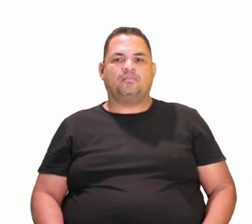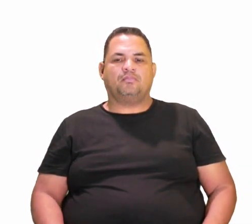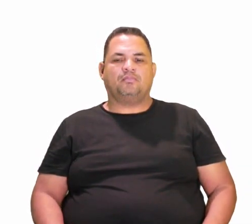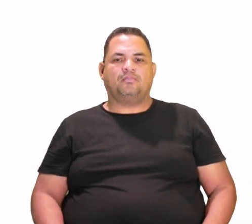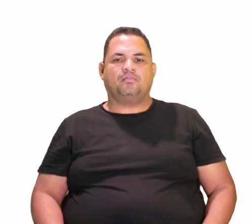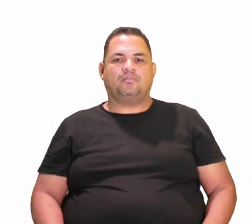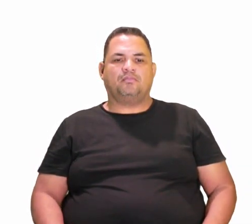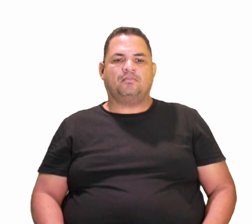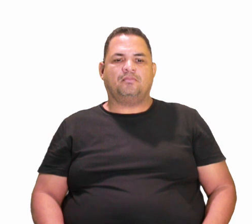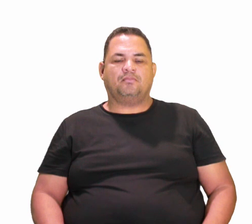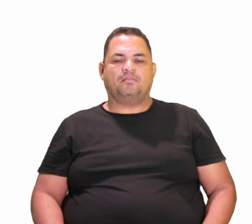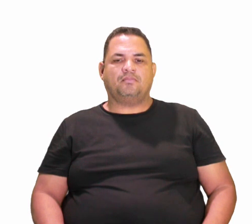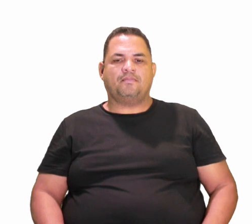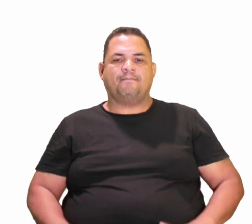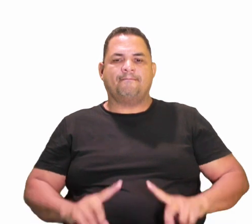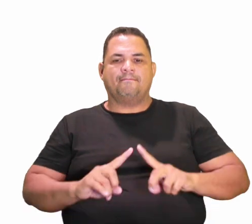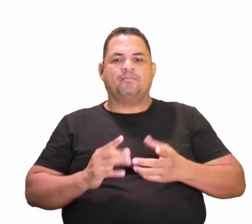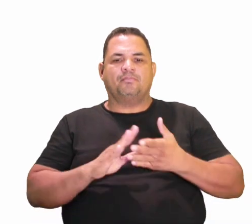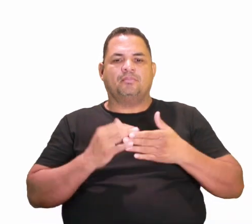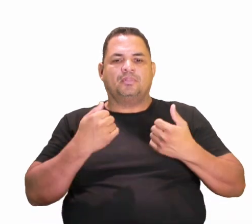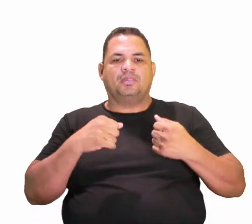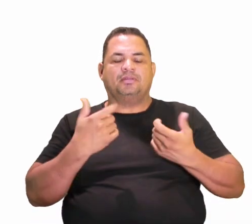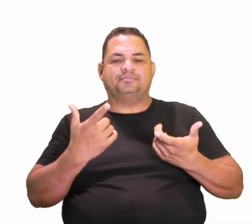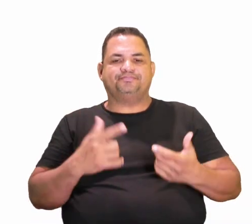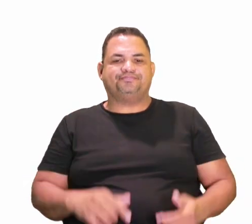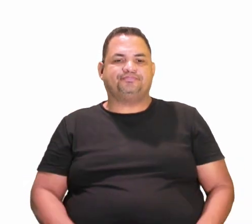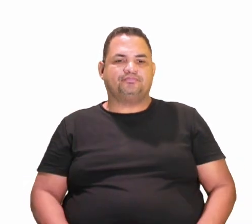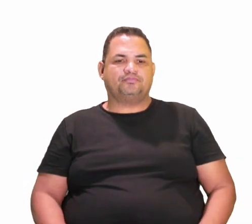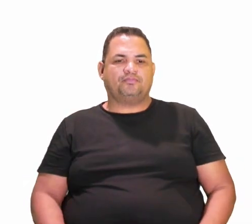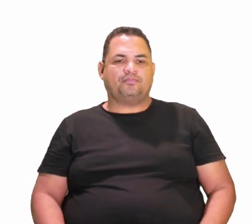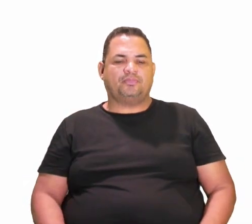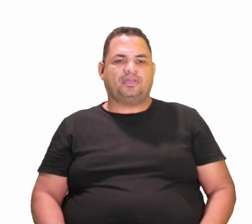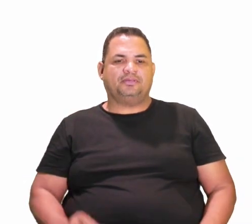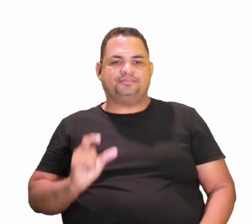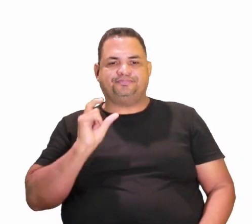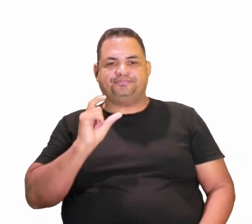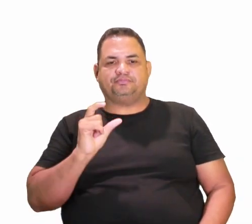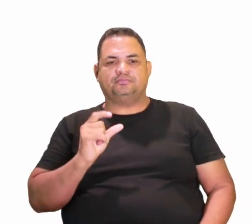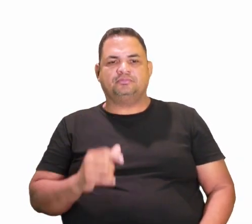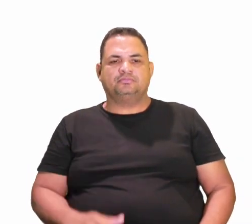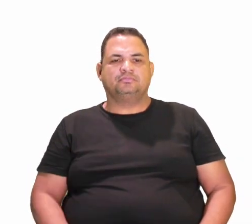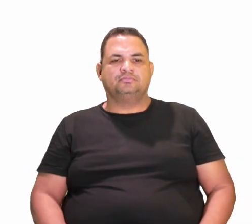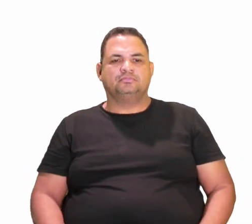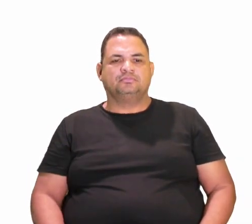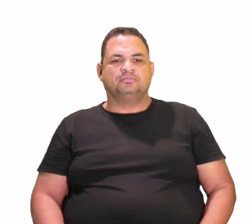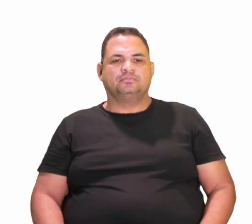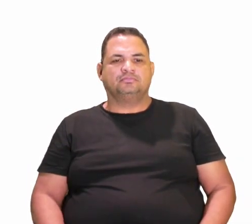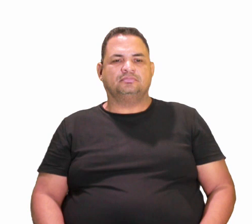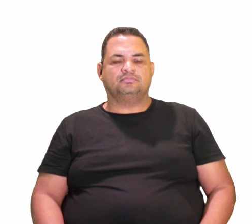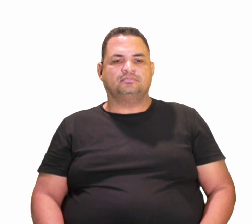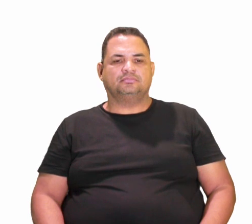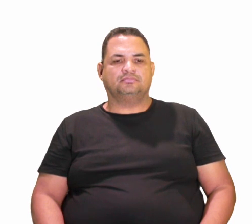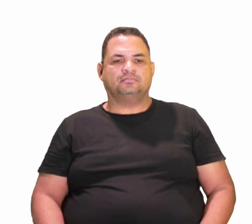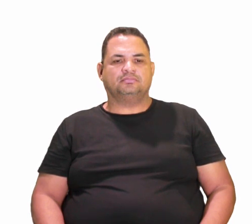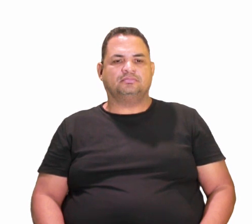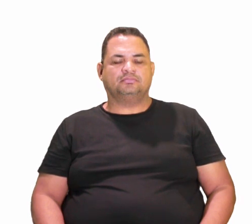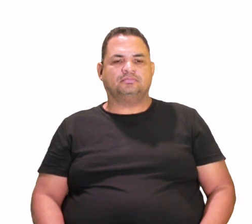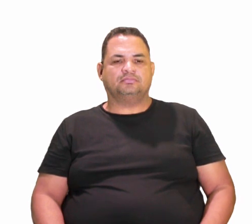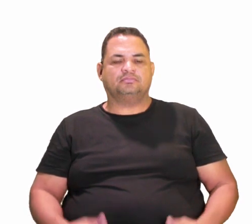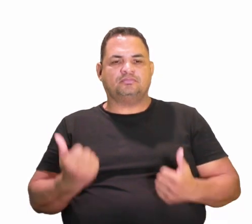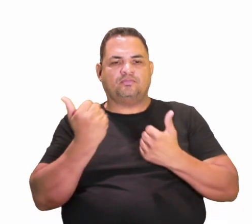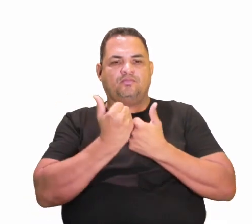sua borracha. Mas vocês entenderam, eu poderia colocar aqui a palavra Valentine's Day tranquilamente,